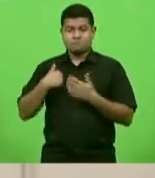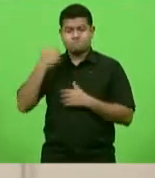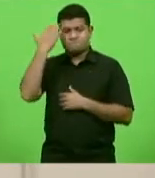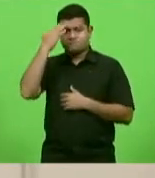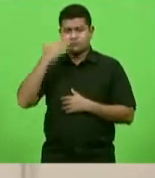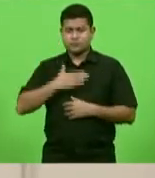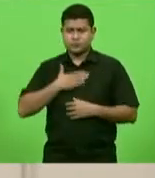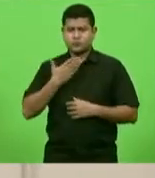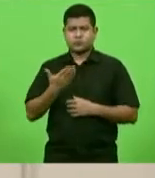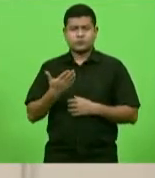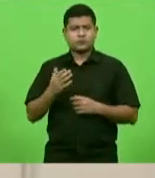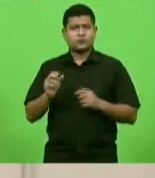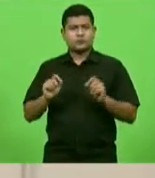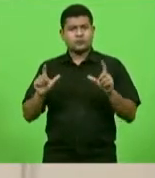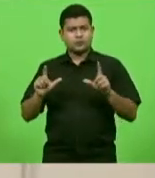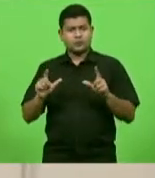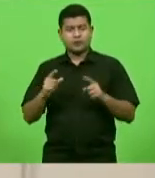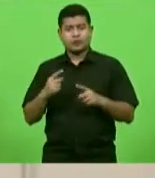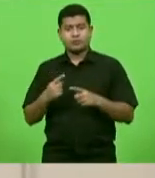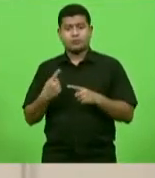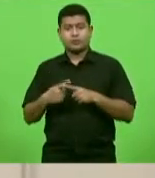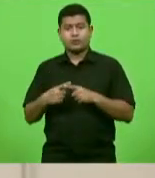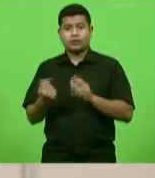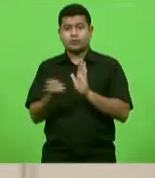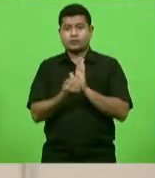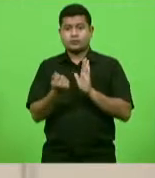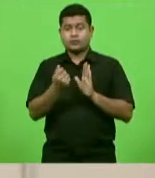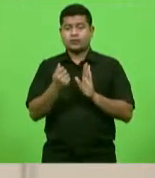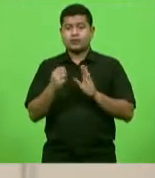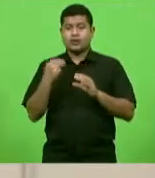que a mensagem 414,